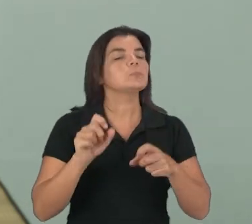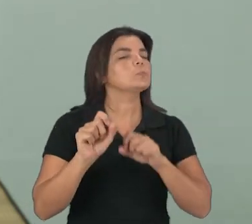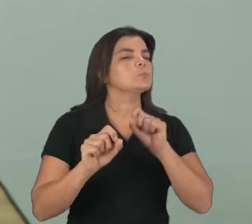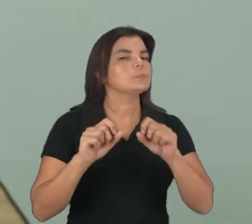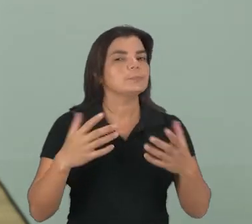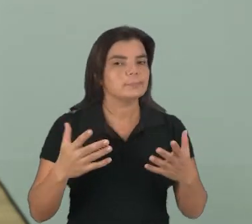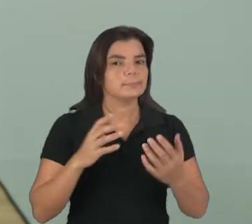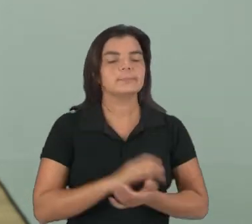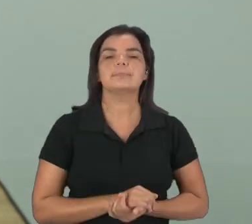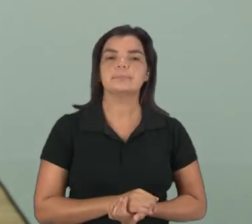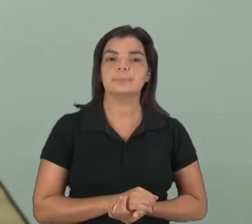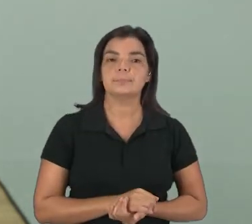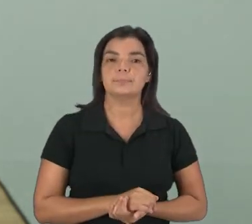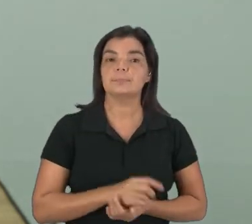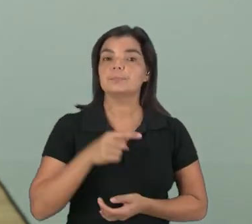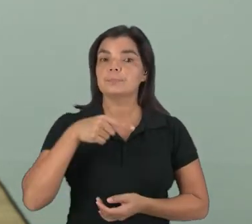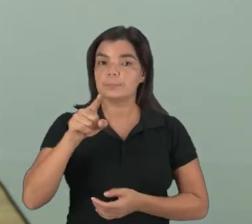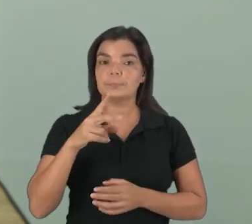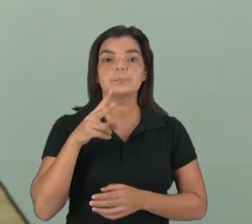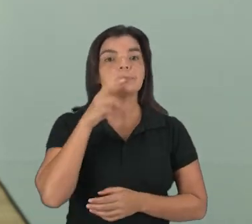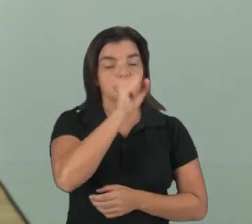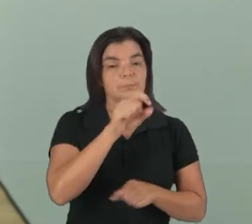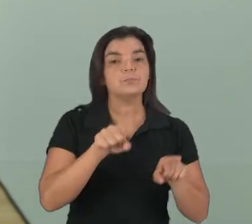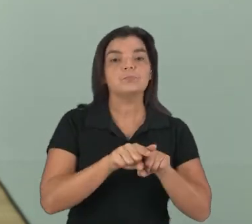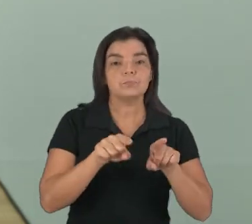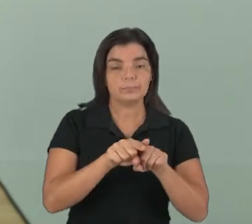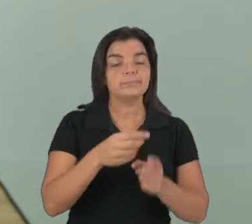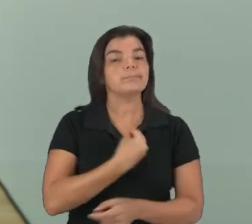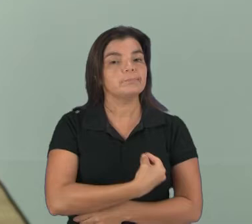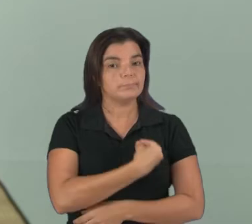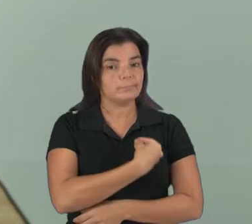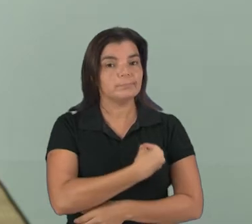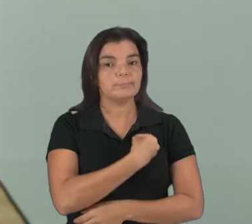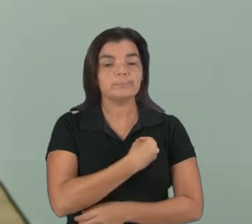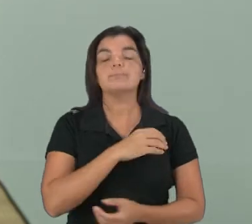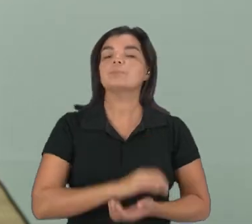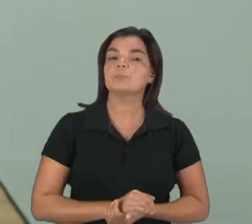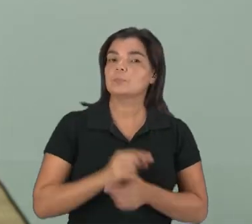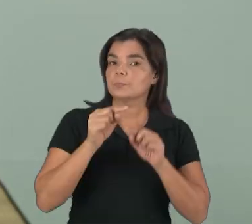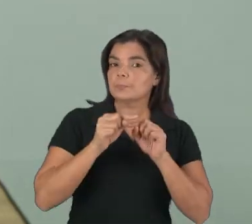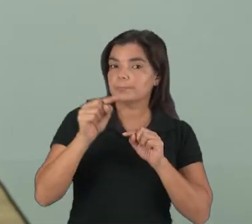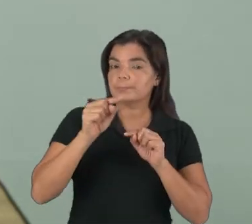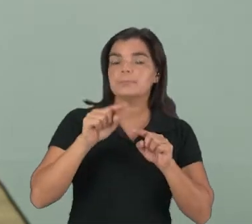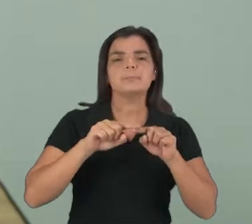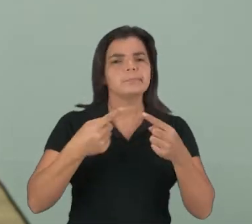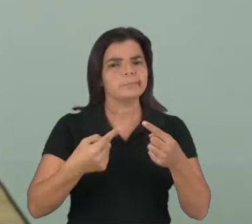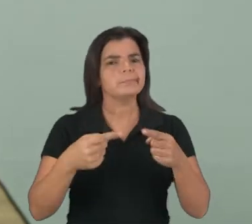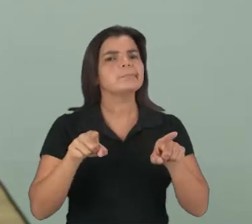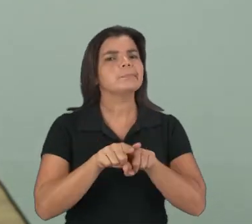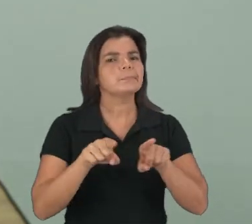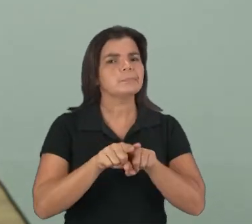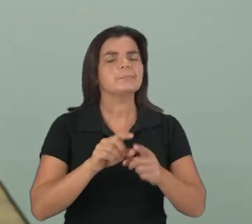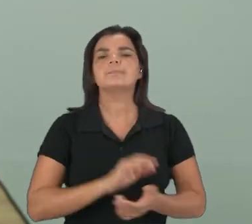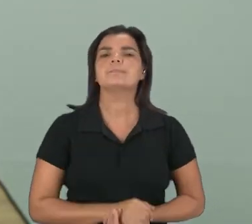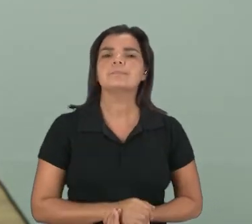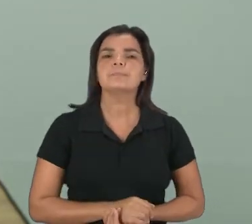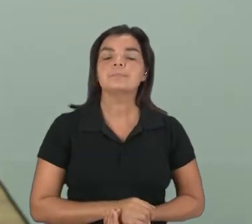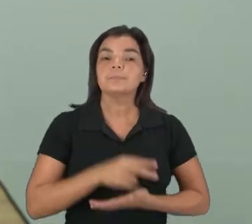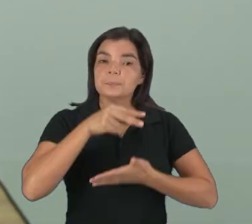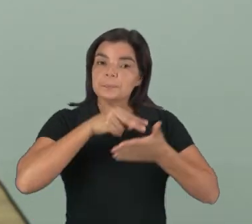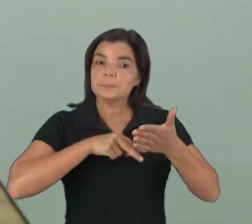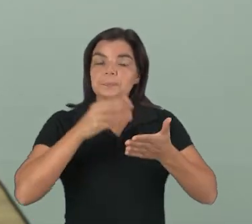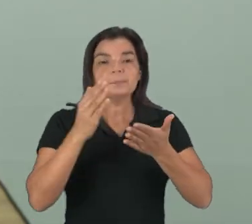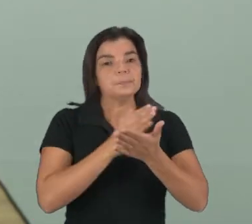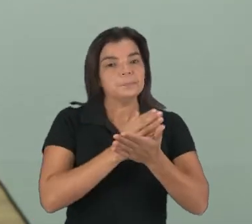quê? Que a sílaba mais forte seria aquela que está presente o acento. Mas deixa eu te chamar agora. Vamos fazer a leitura